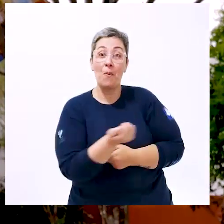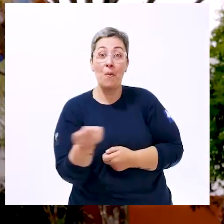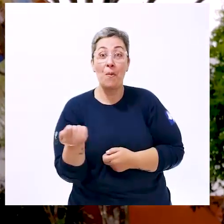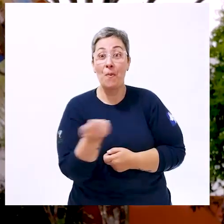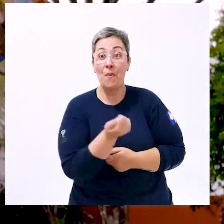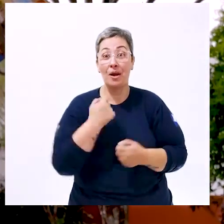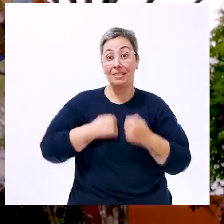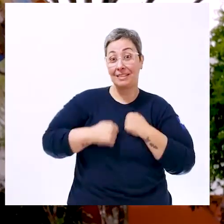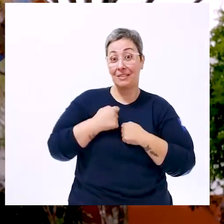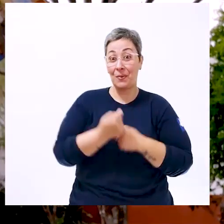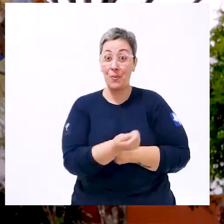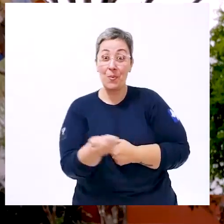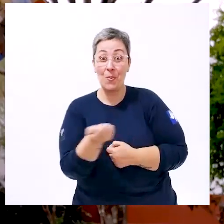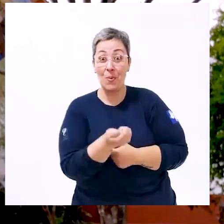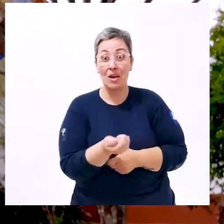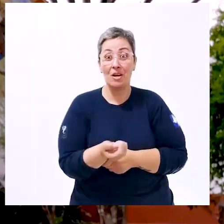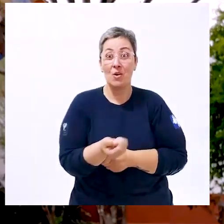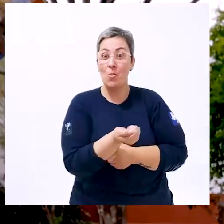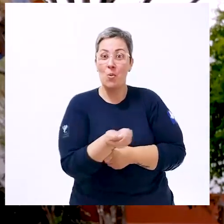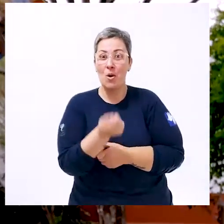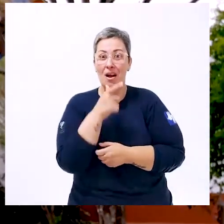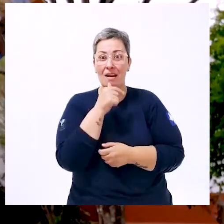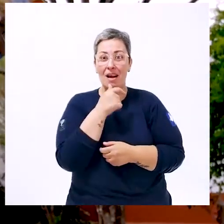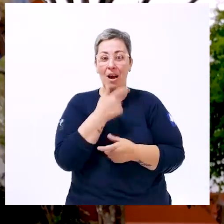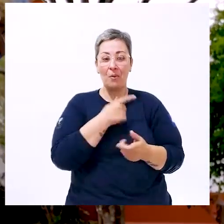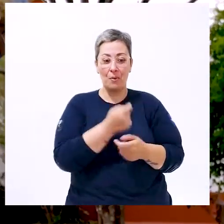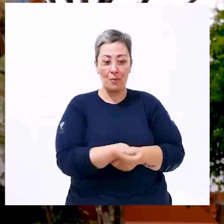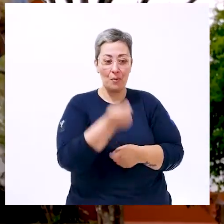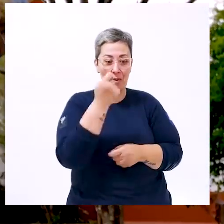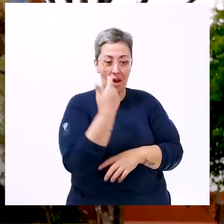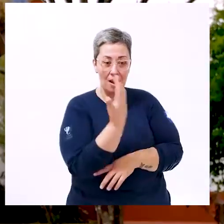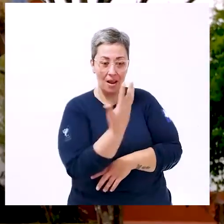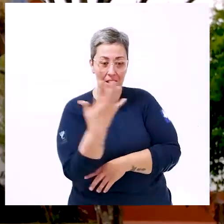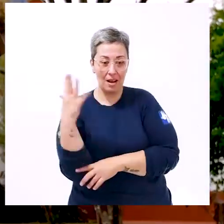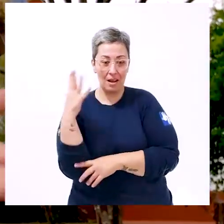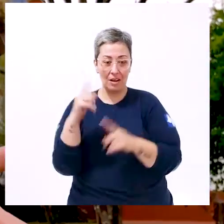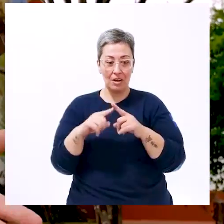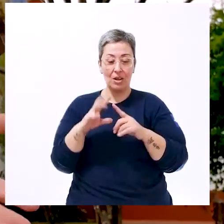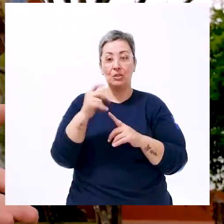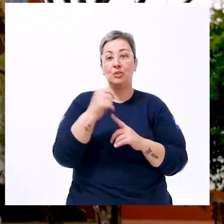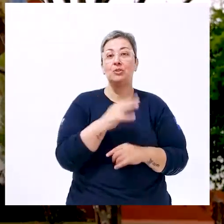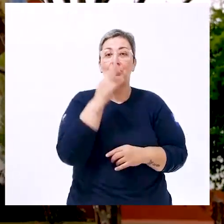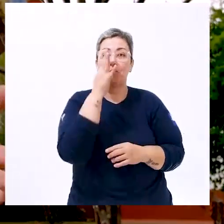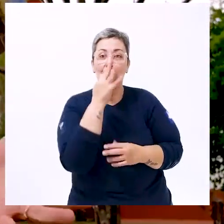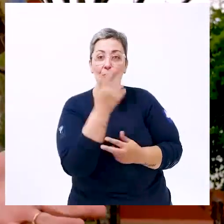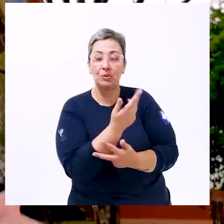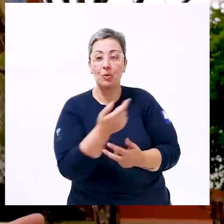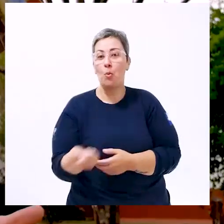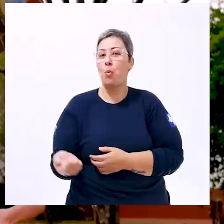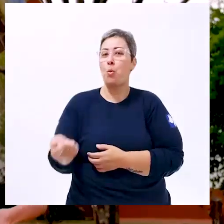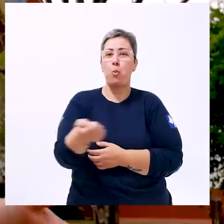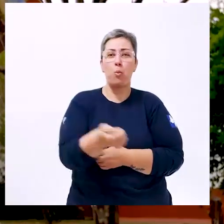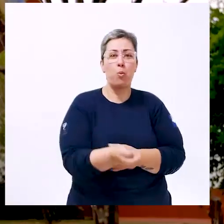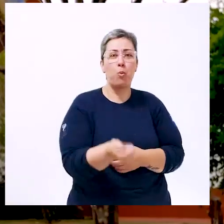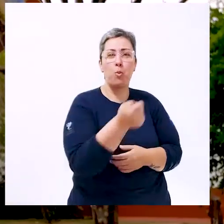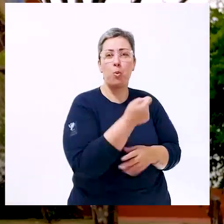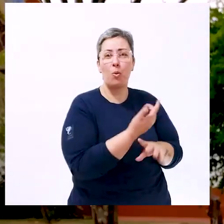banho de mangueira. Ah, que delícia! A gente molhou as árvores, molhamos as